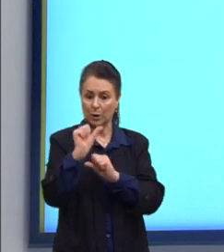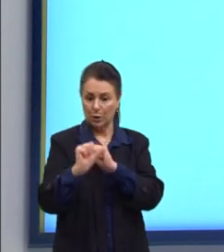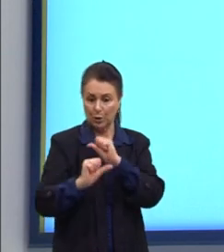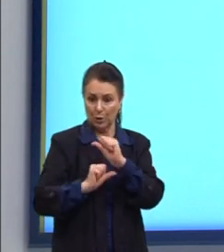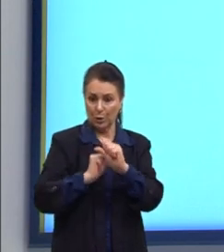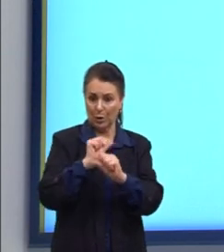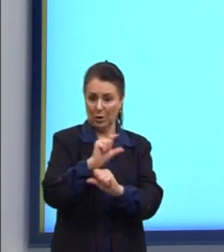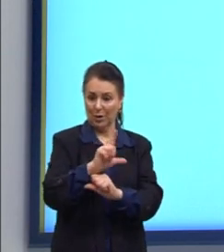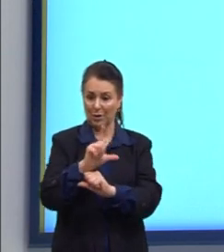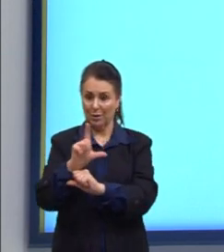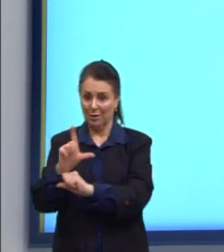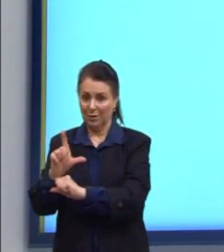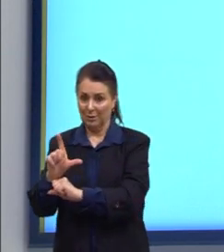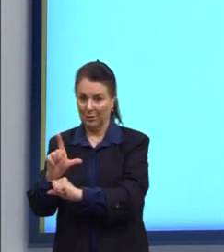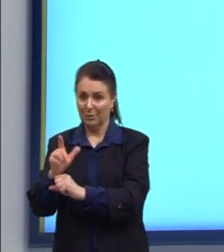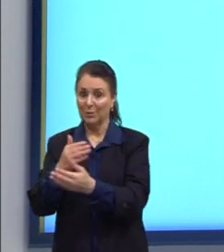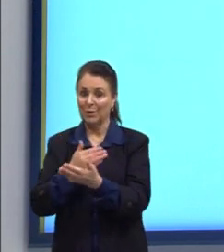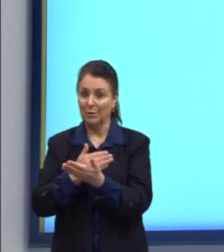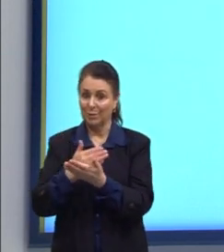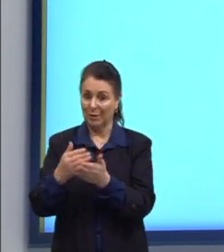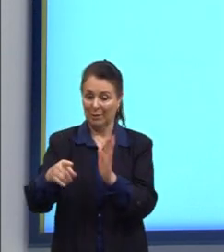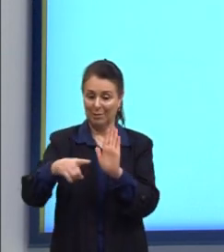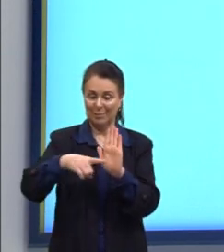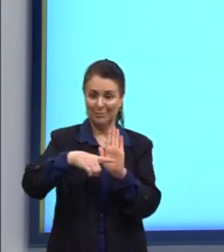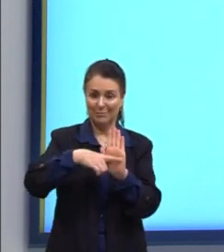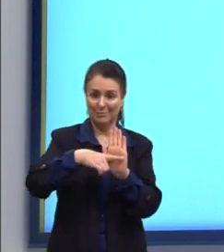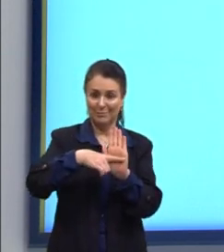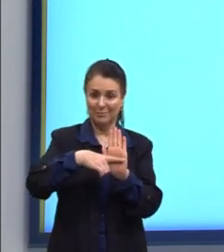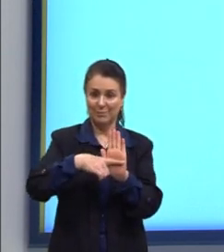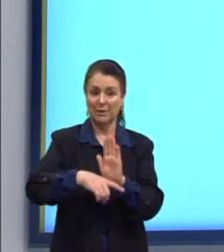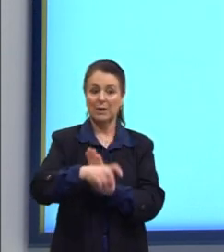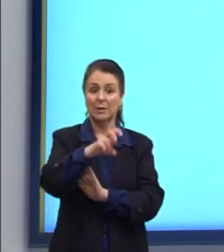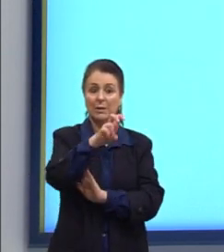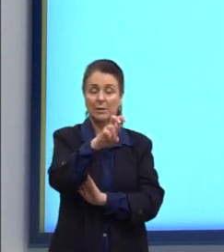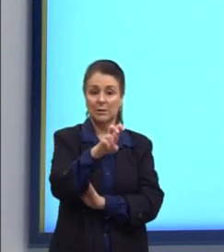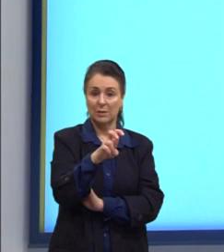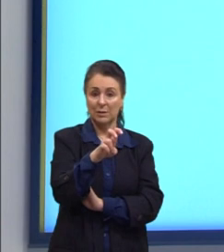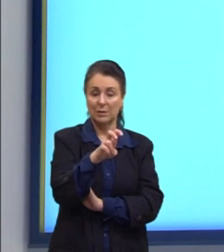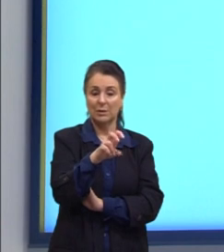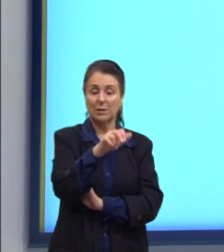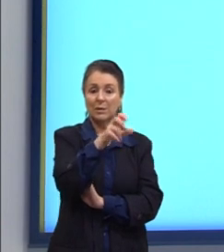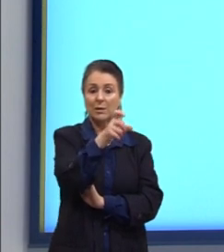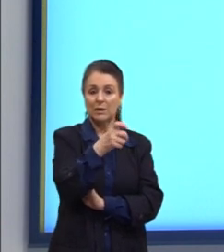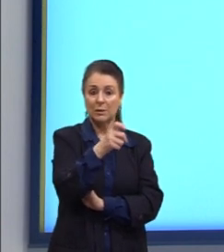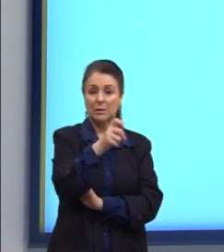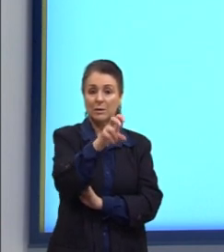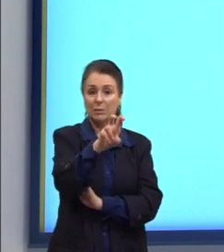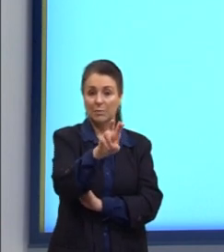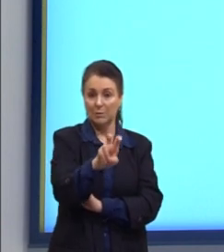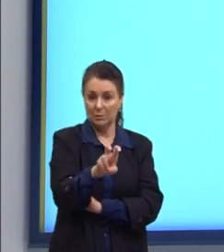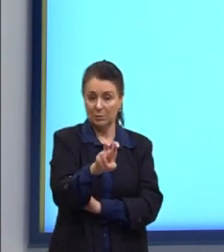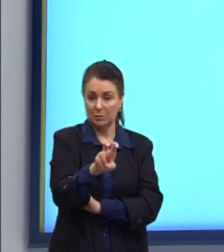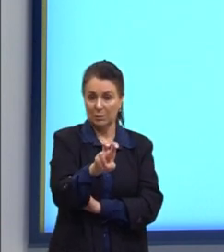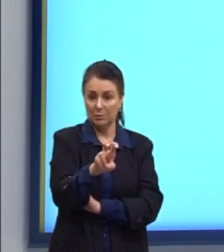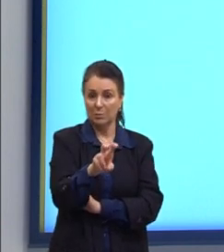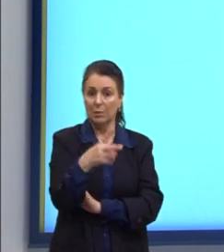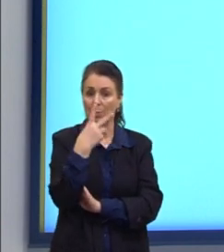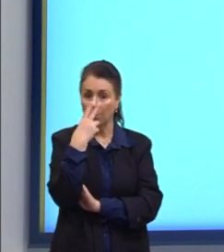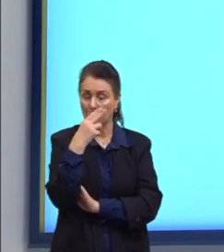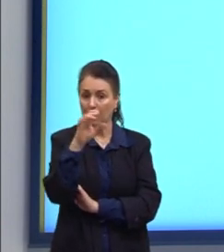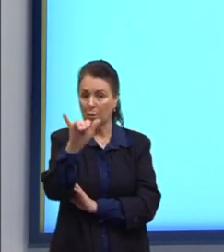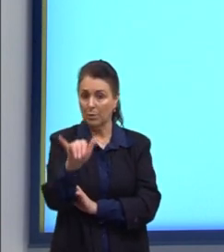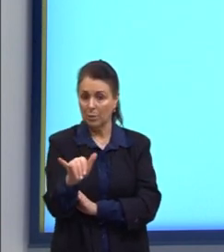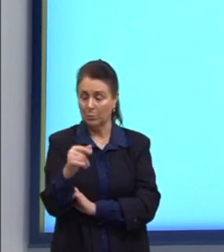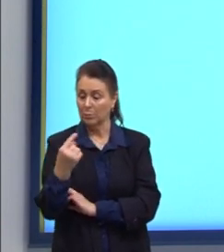né A operação inversa então x é igual a 5 - 2Y isolei agora eu vou